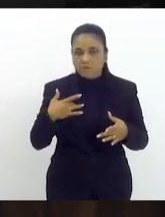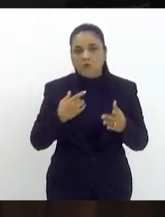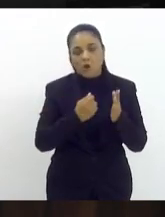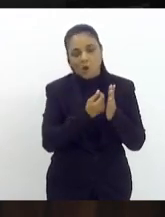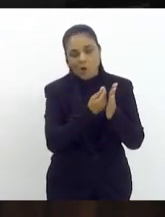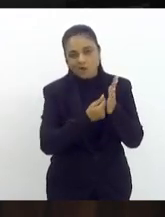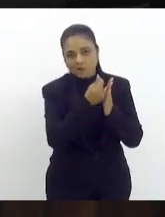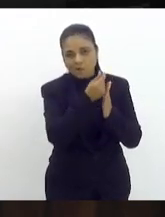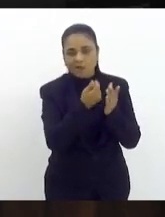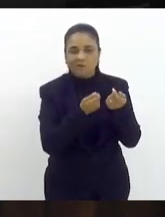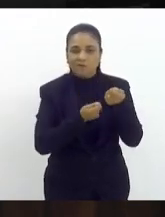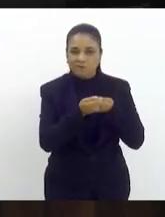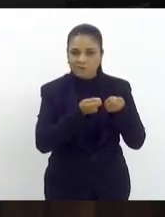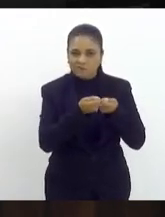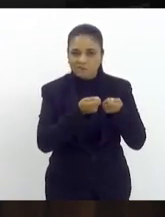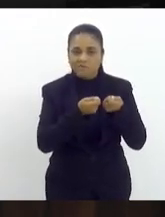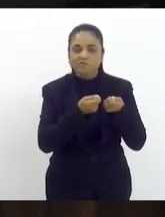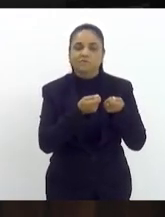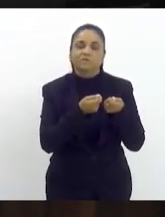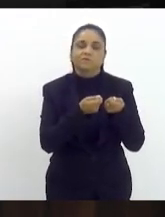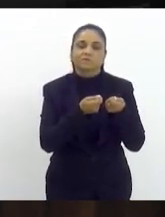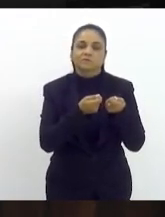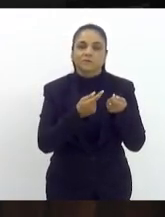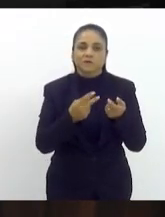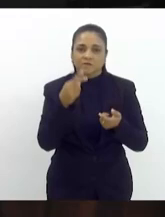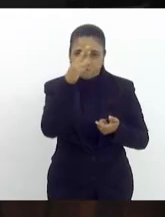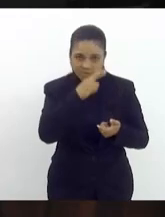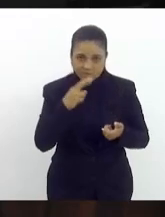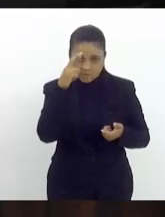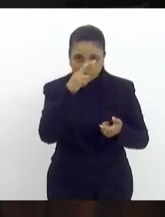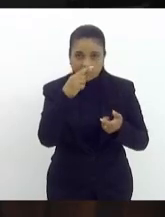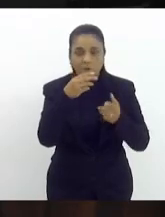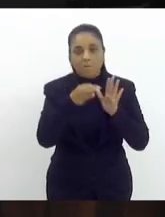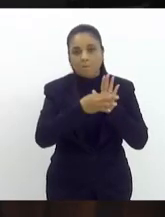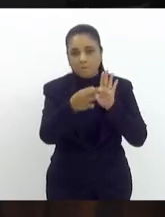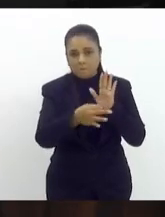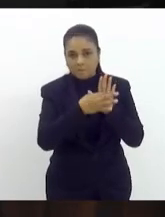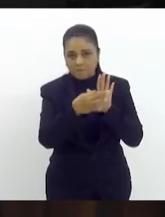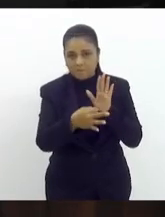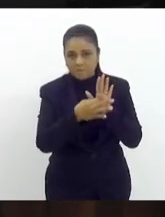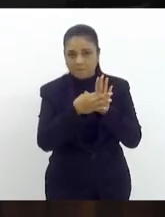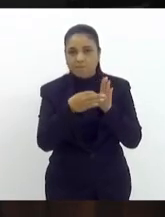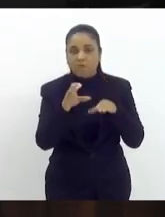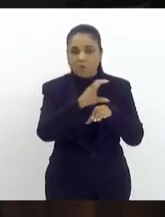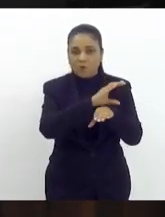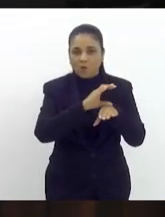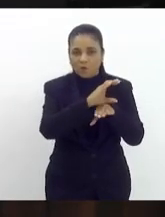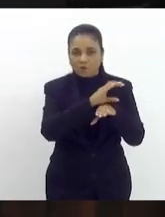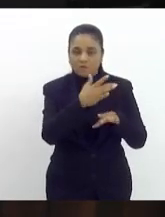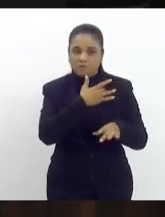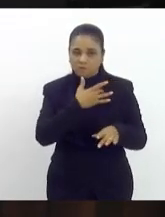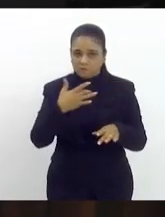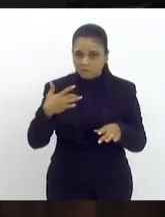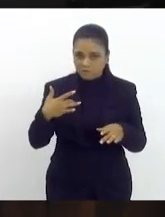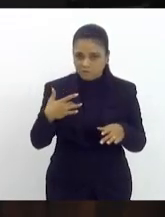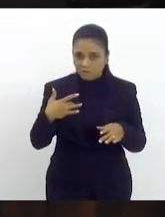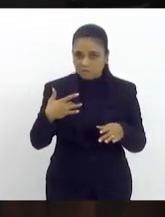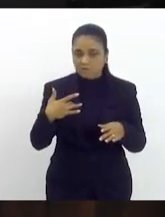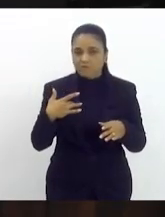Finanças, Fiscalização Financeira e Controle. Para emitir parecer pela Comissão de Saúde,